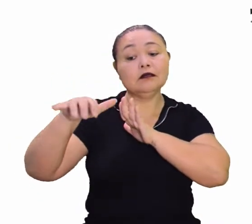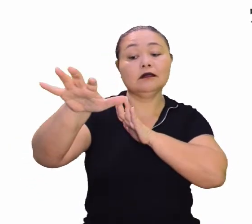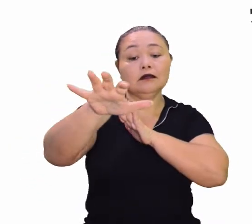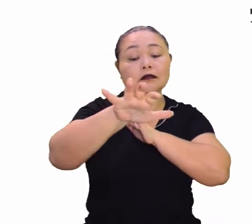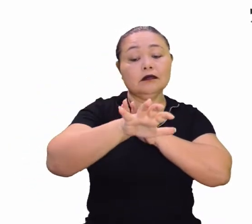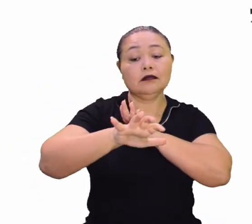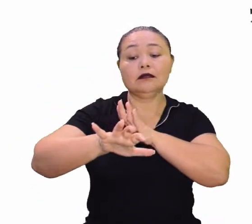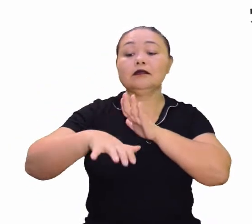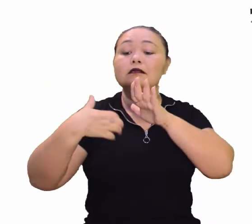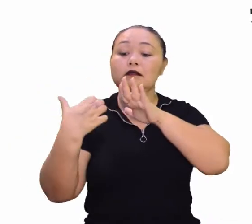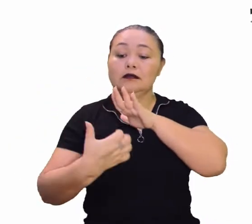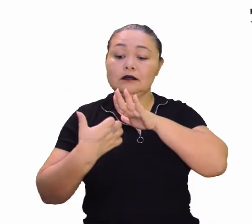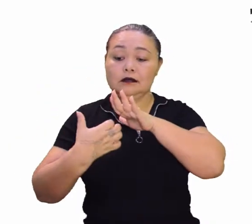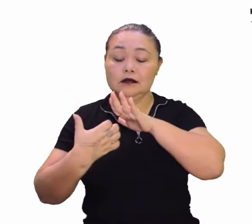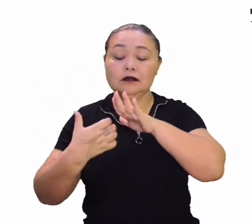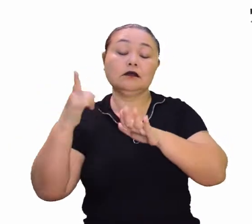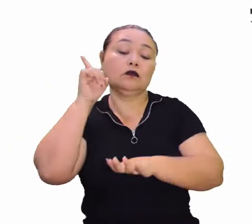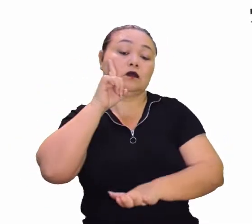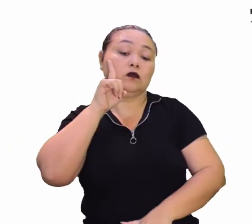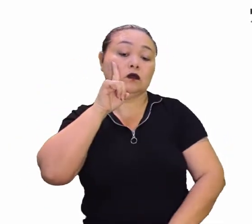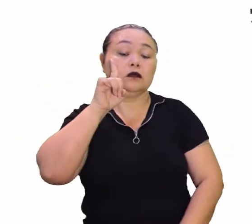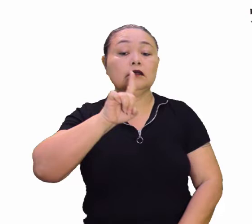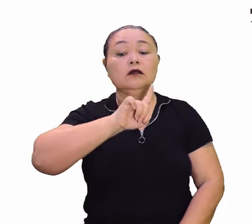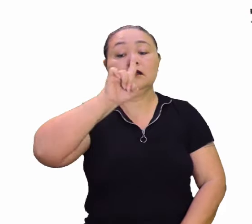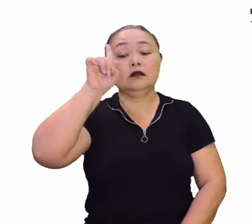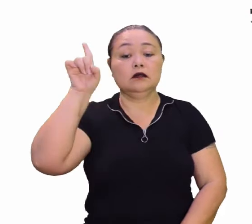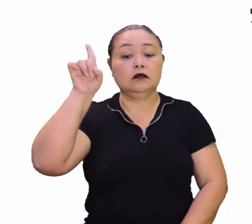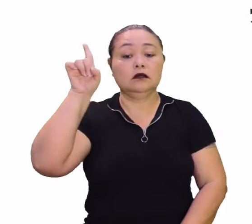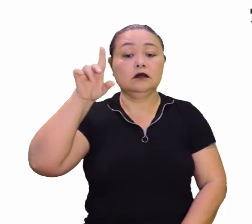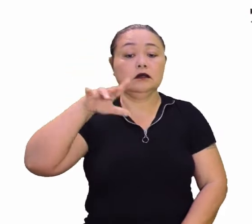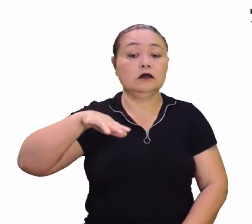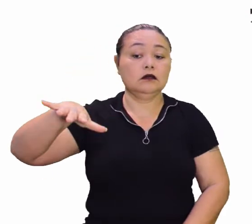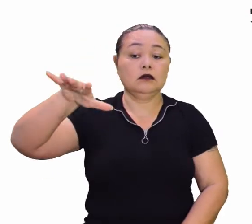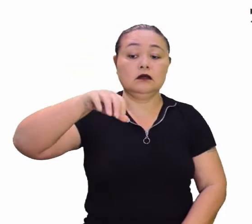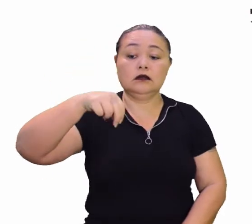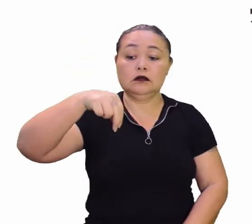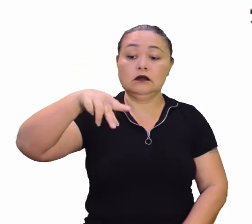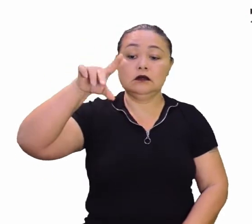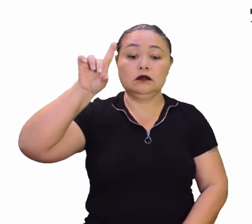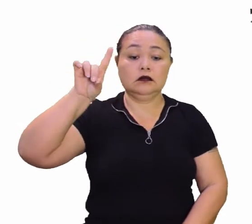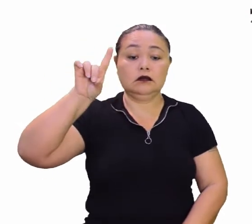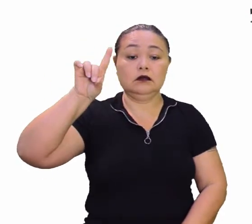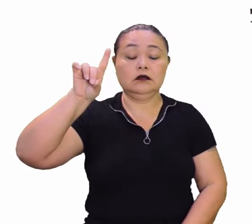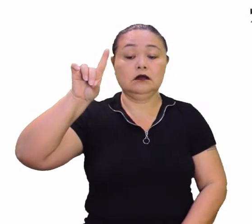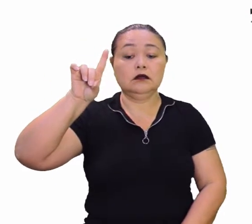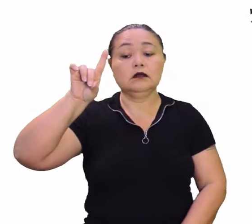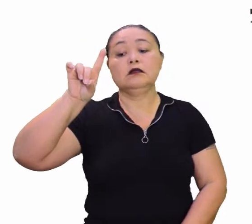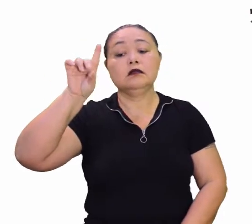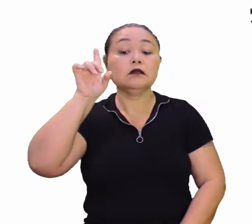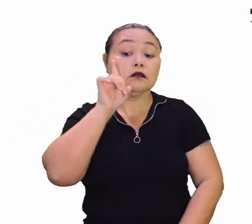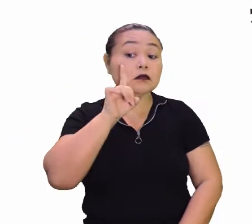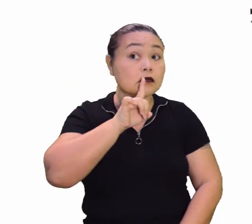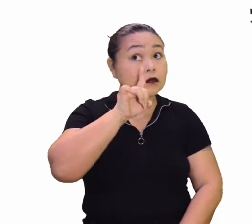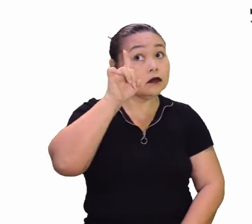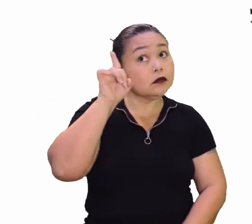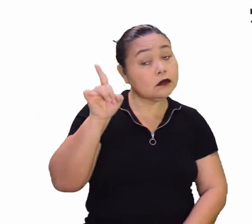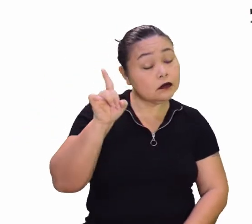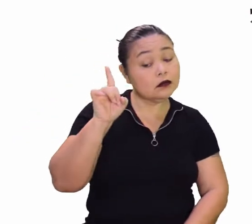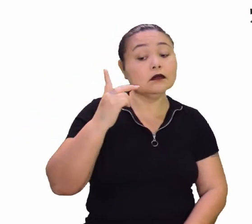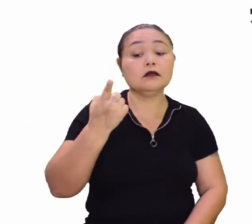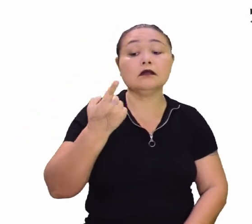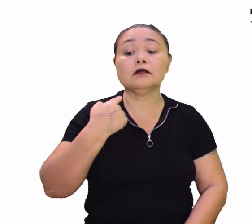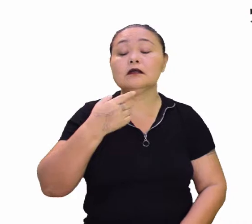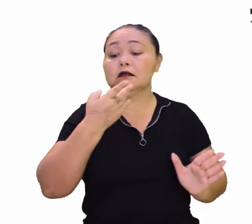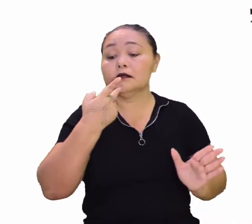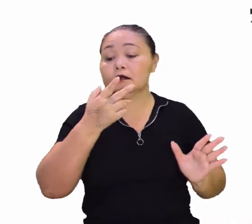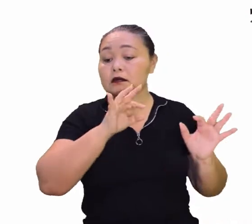região industrial norte-americana, que foi essa área do Nordeste dos Estados Unidos. Falamos